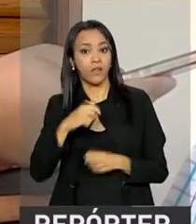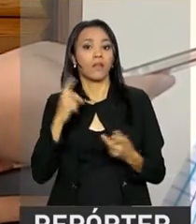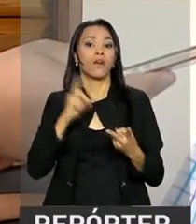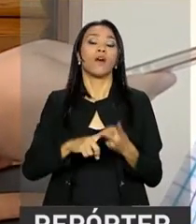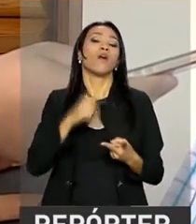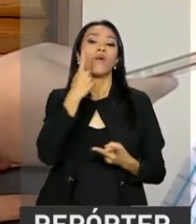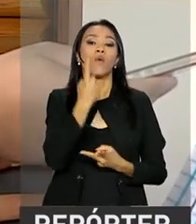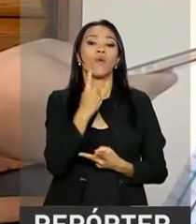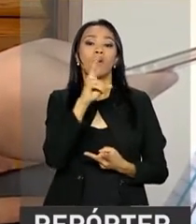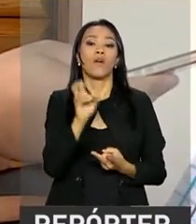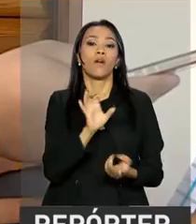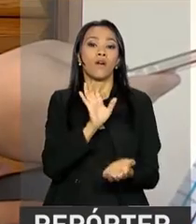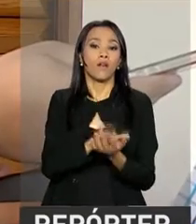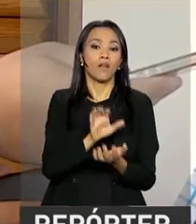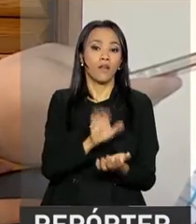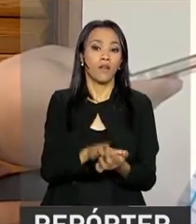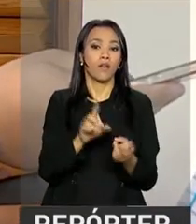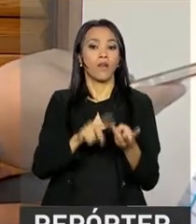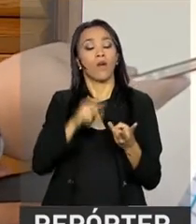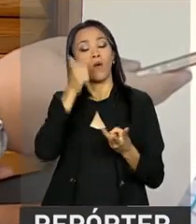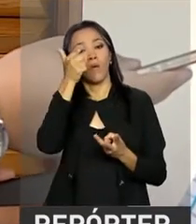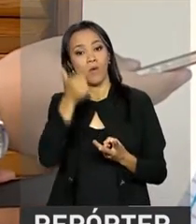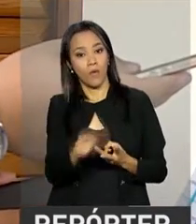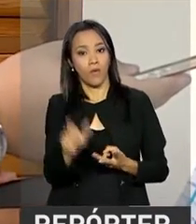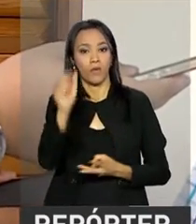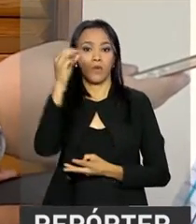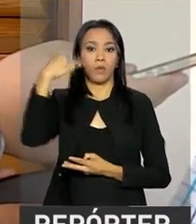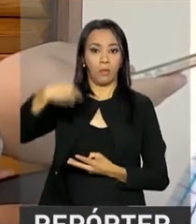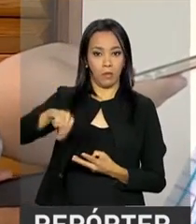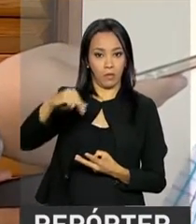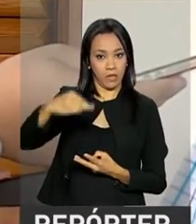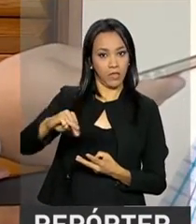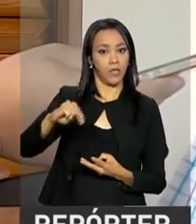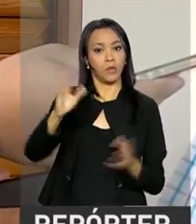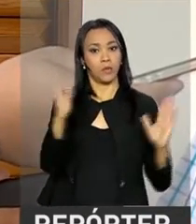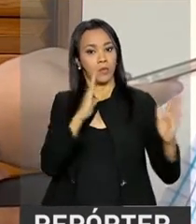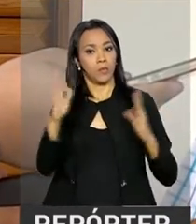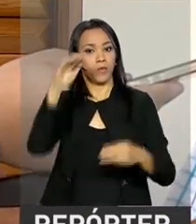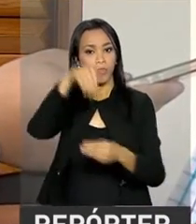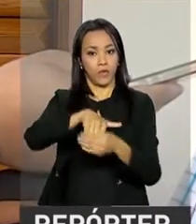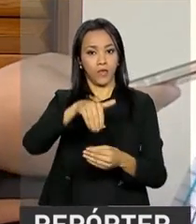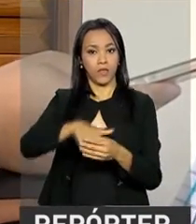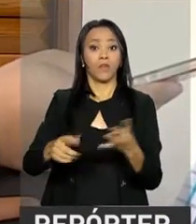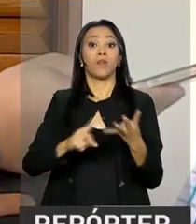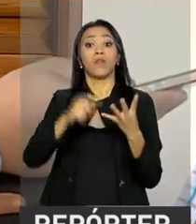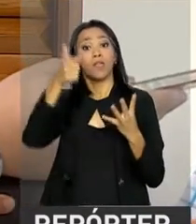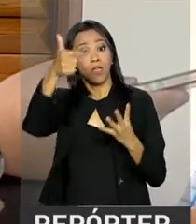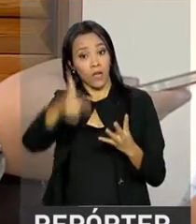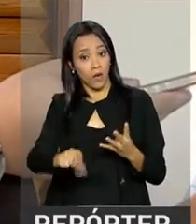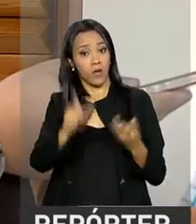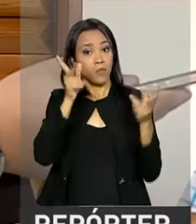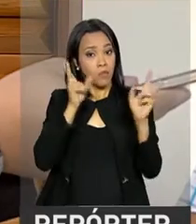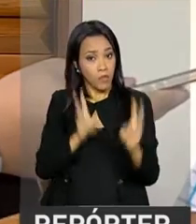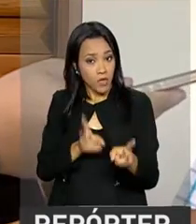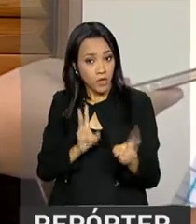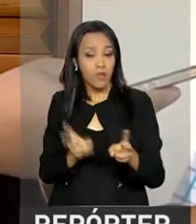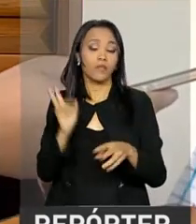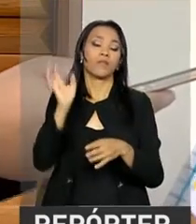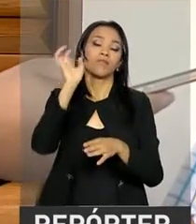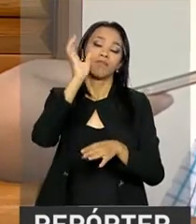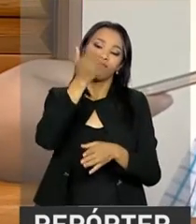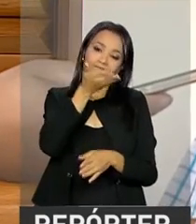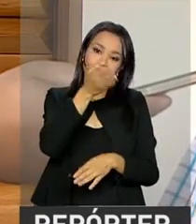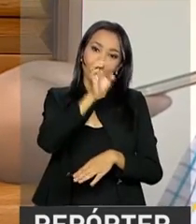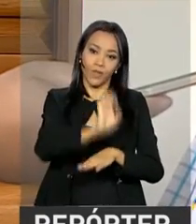pernambuco por uma outra vez no maranhão durante as eleições e estamos fazendo o mesmo no caso